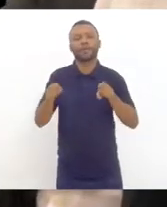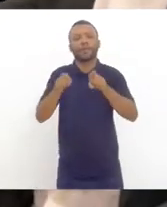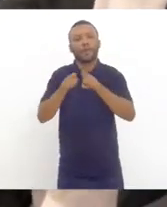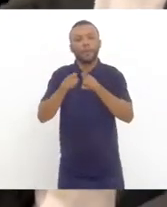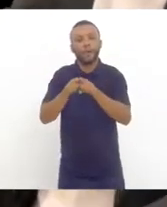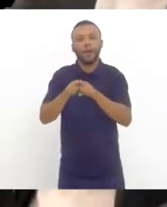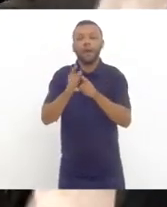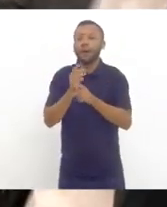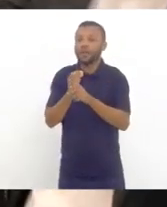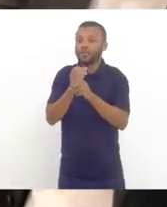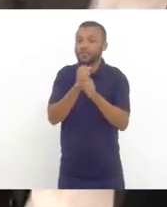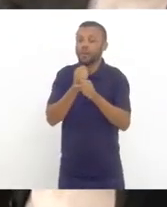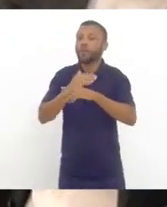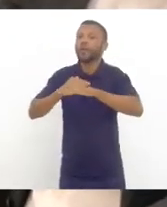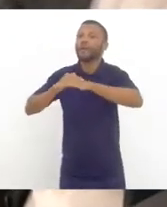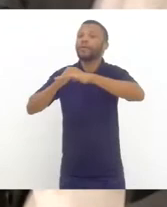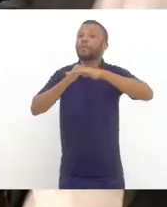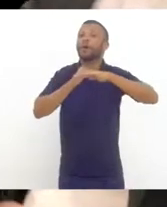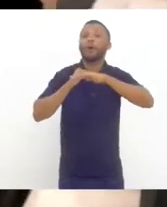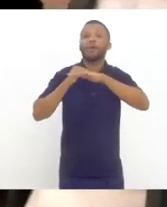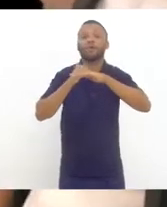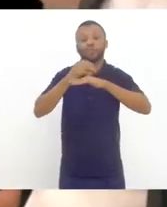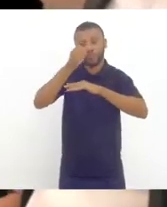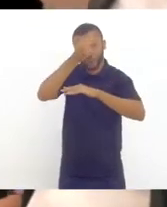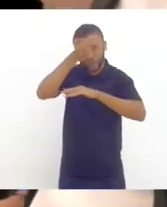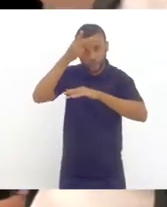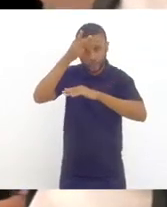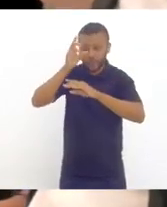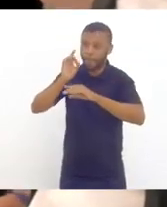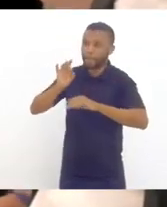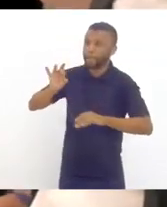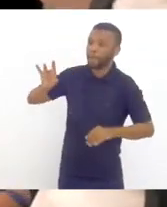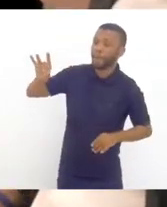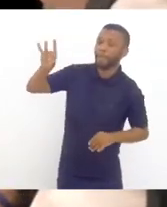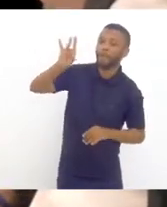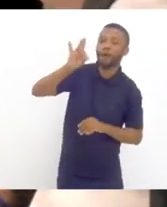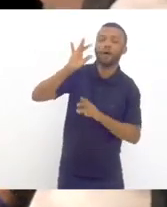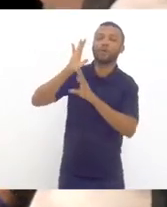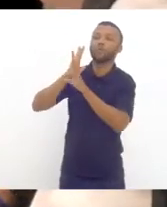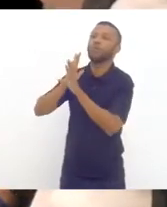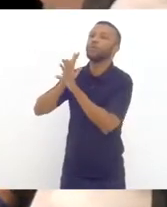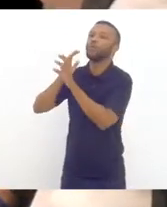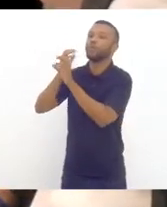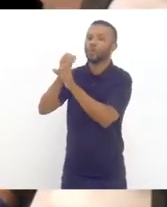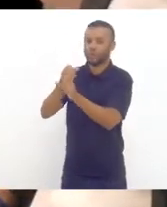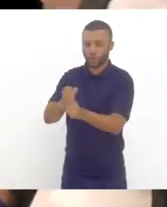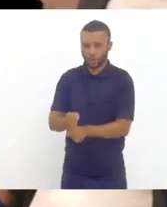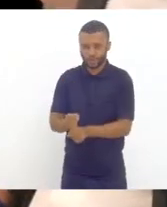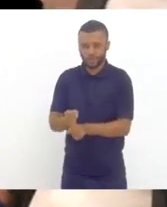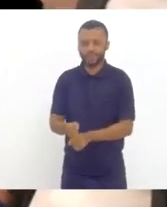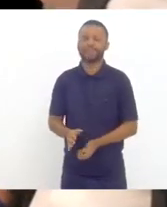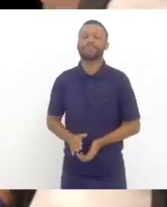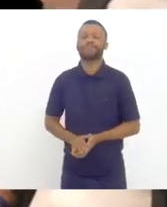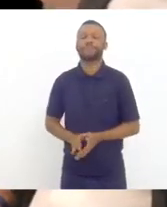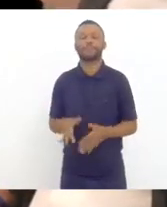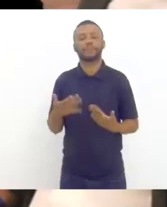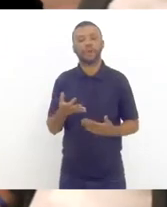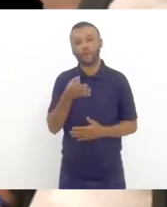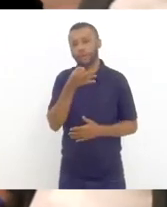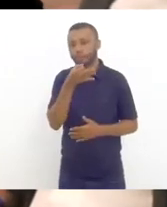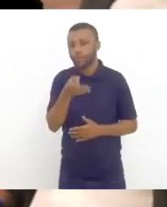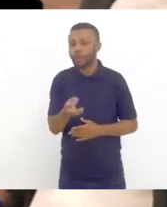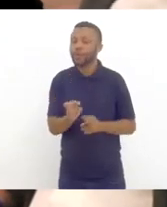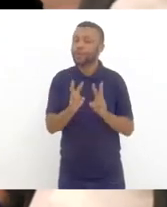cada município, o retroativo. E aí eu gostaria até de fazer uma consideração em relação a